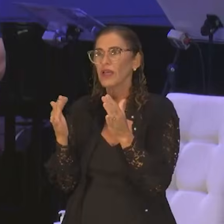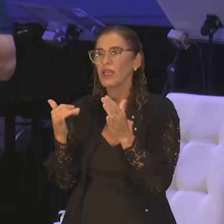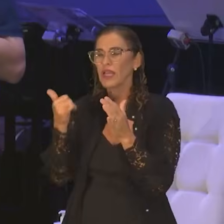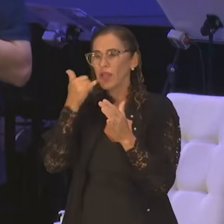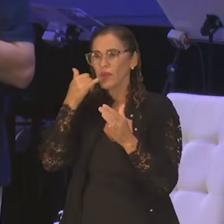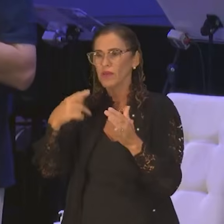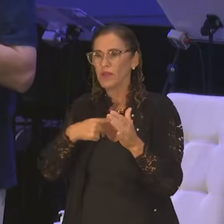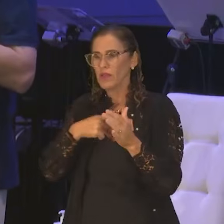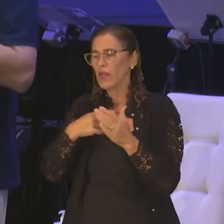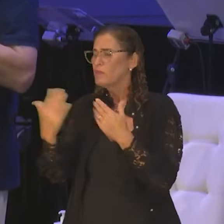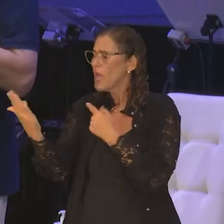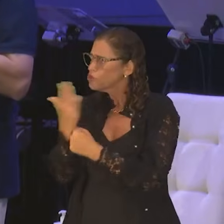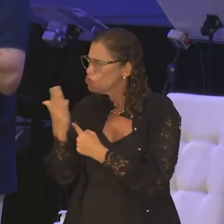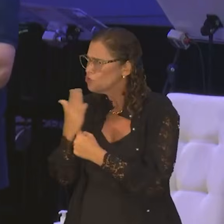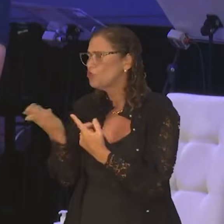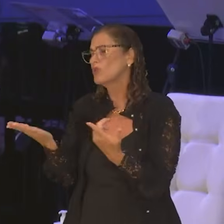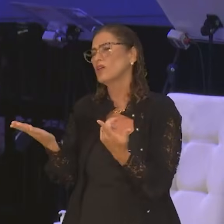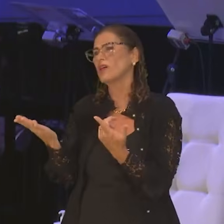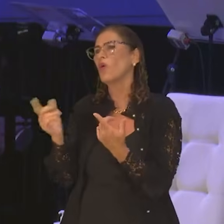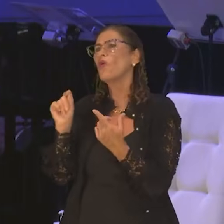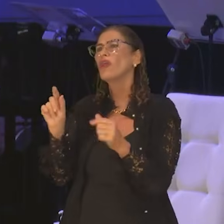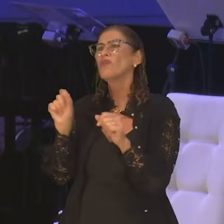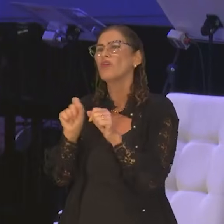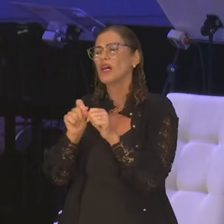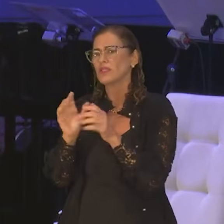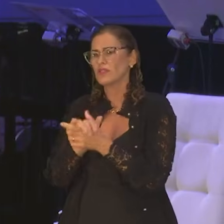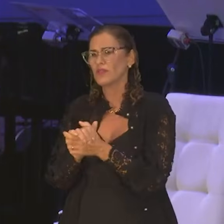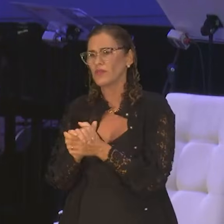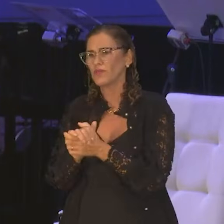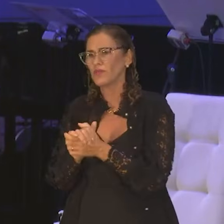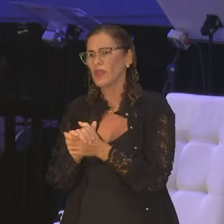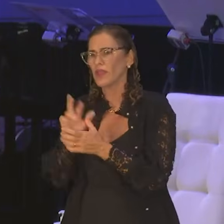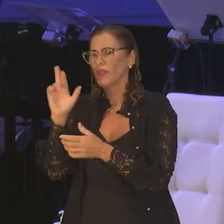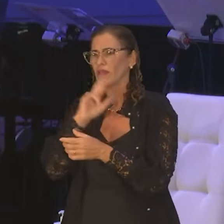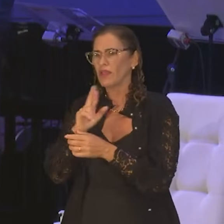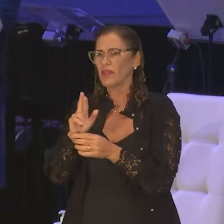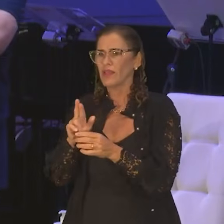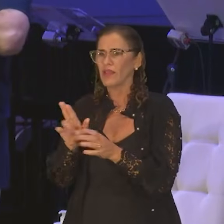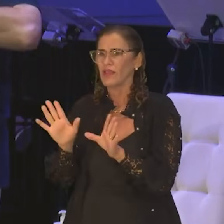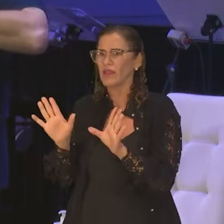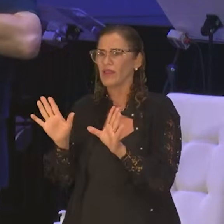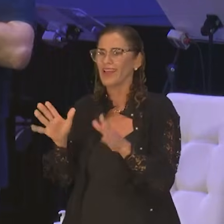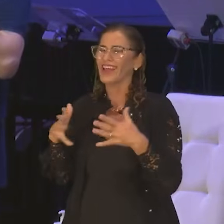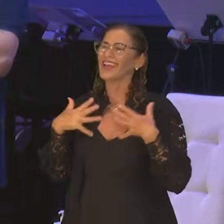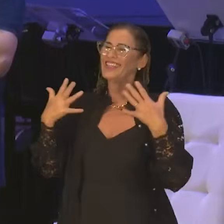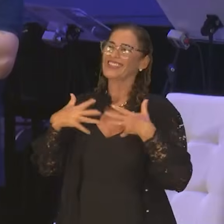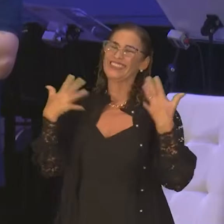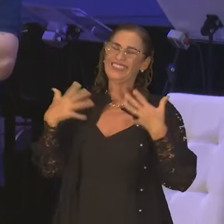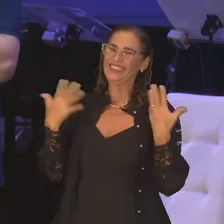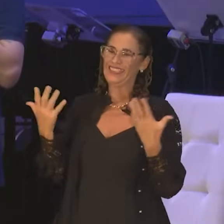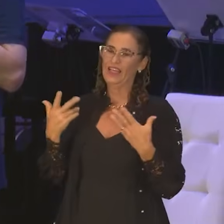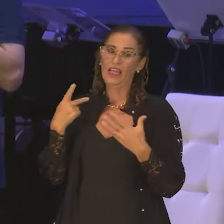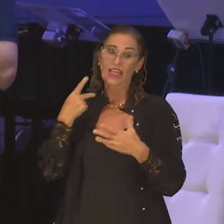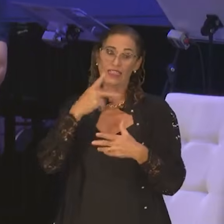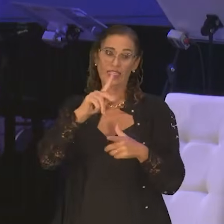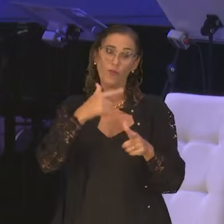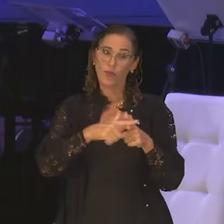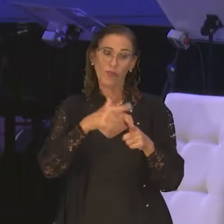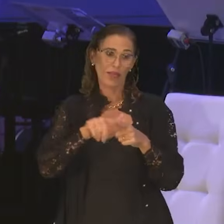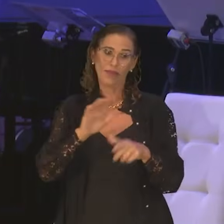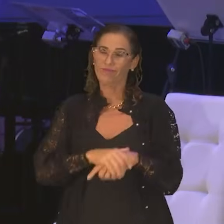falei, me ajuda nisso. O que eu vou fazer? E ele me respondeu, tão alegre, falou, o problema é seu.